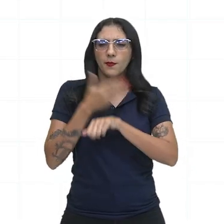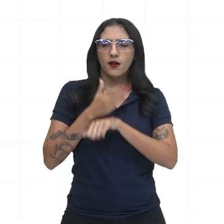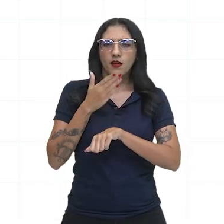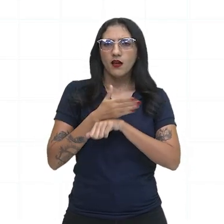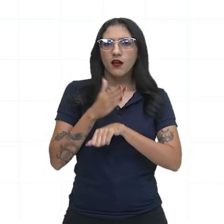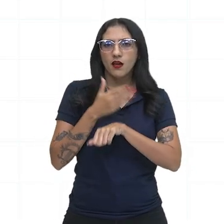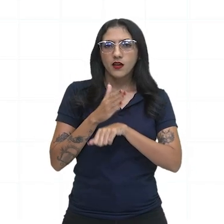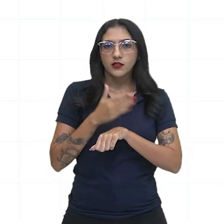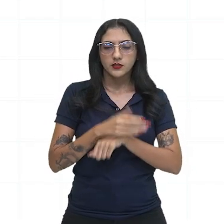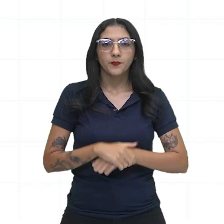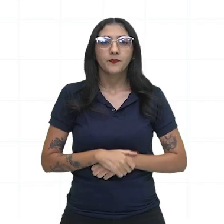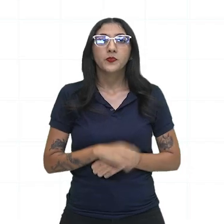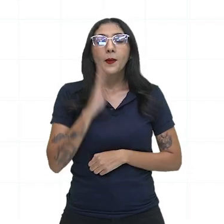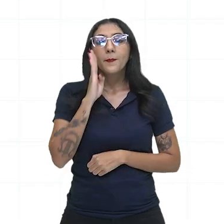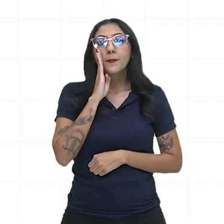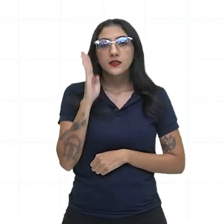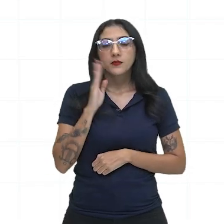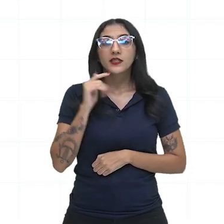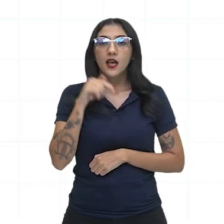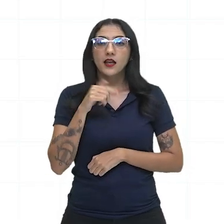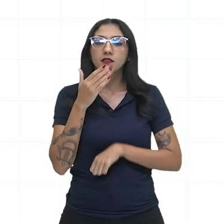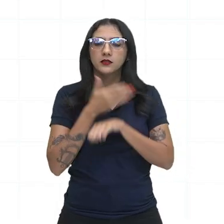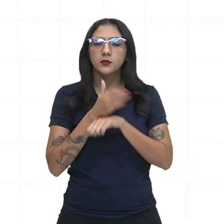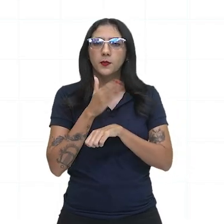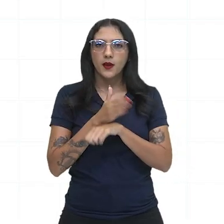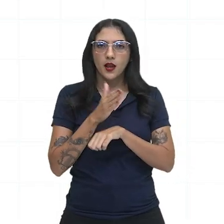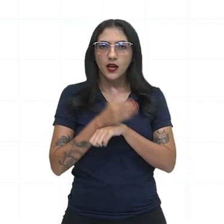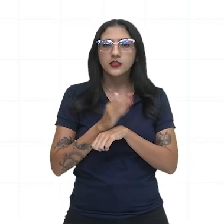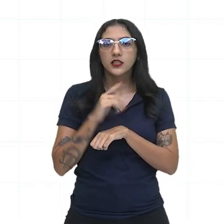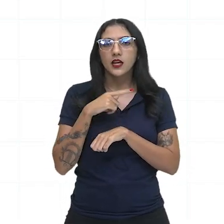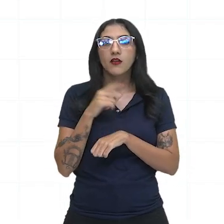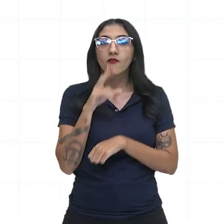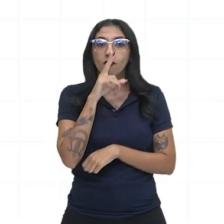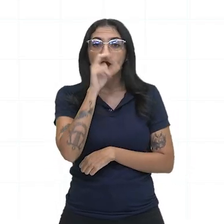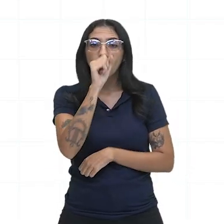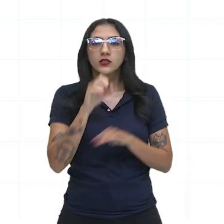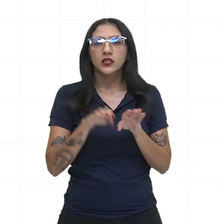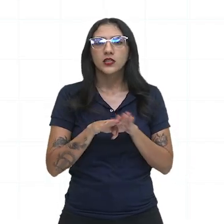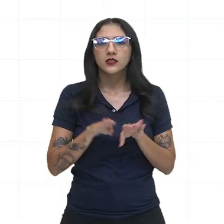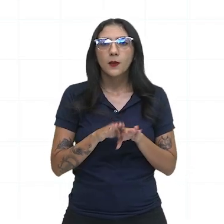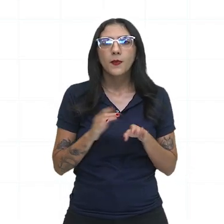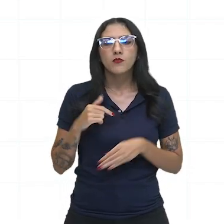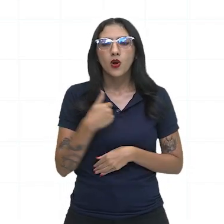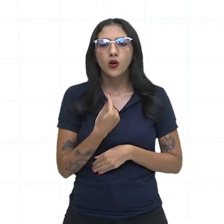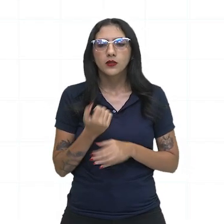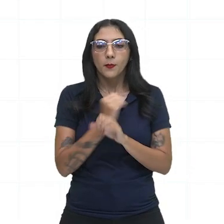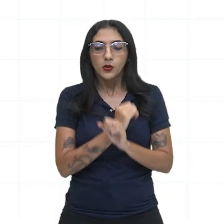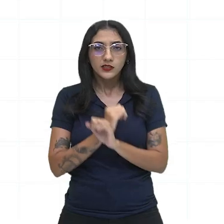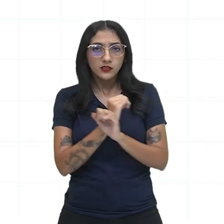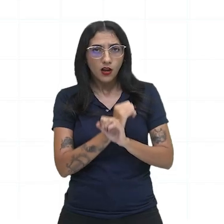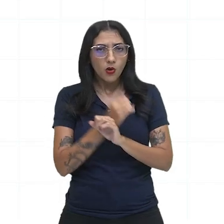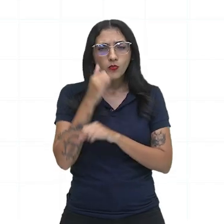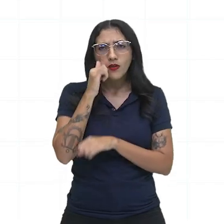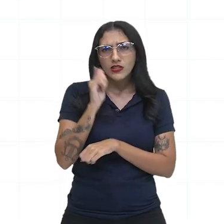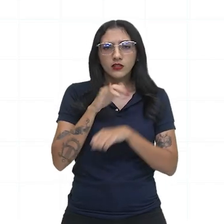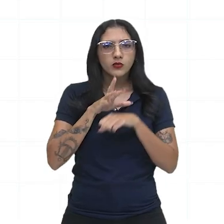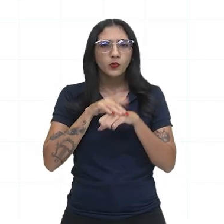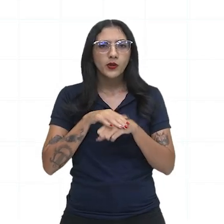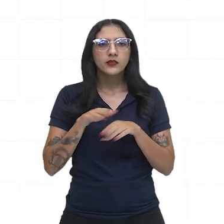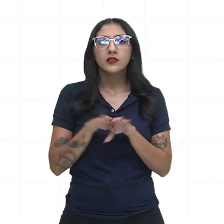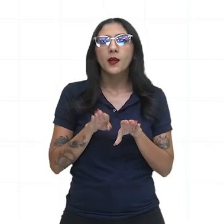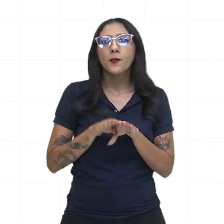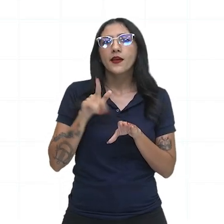exercícios físicos, inclusive as ginásticas, né? Fortalece o nosso sistema imunológico,